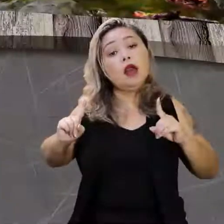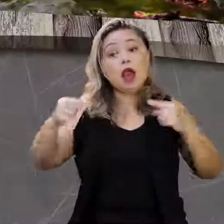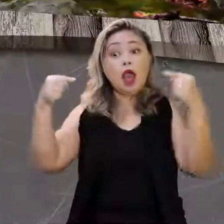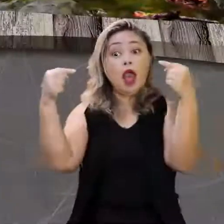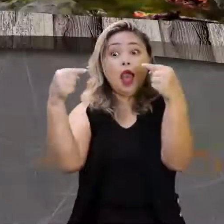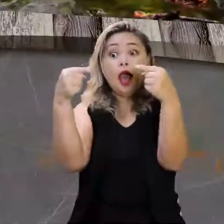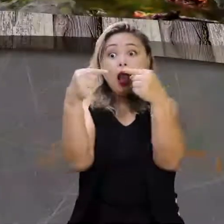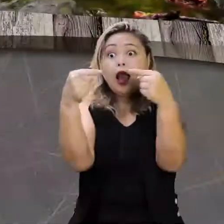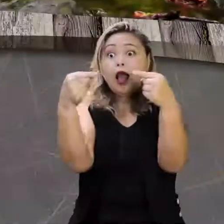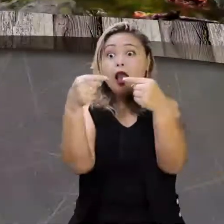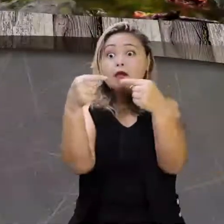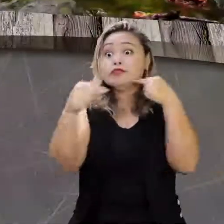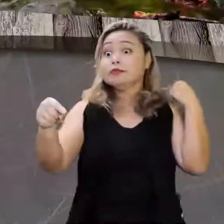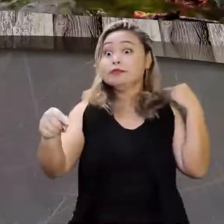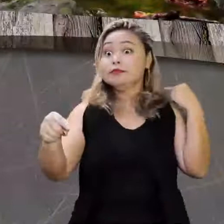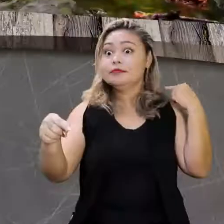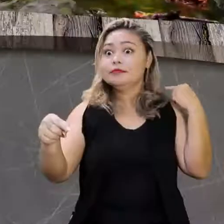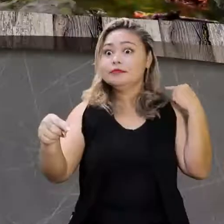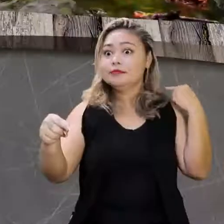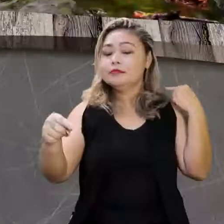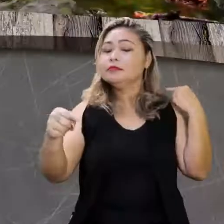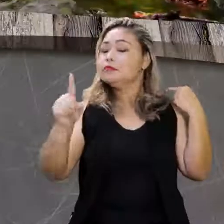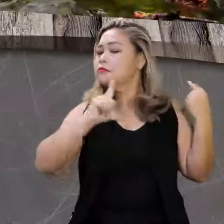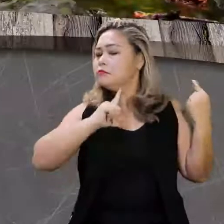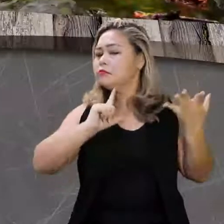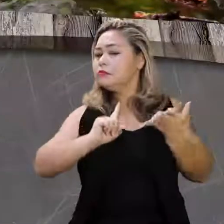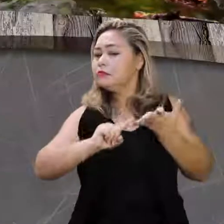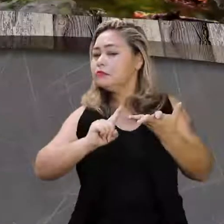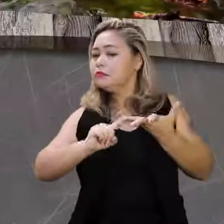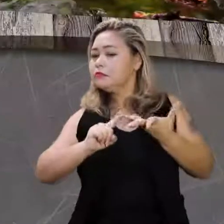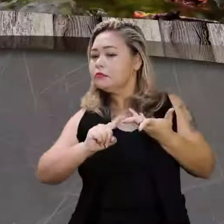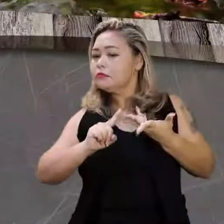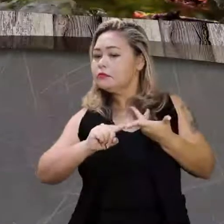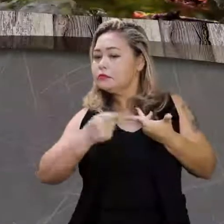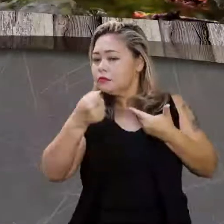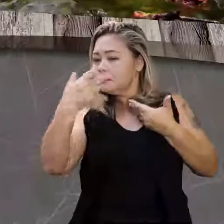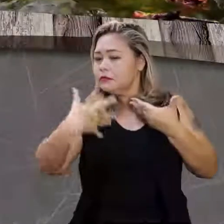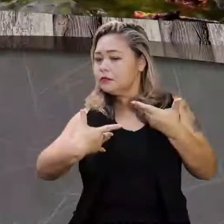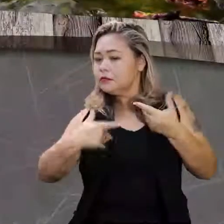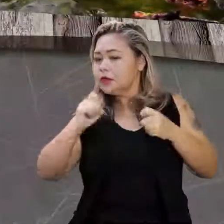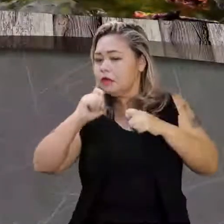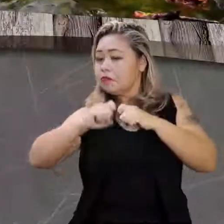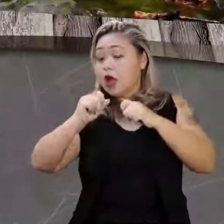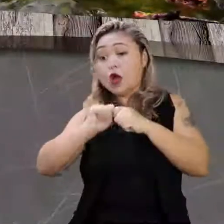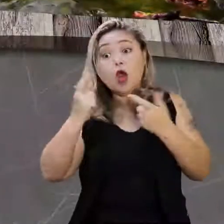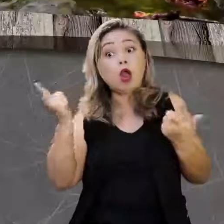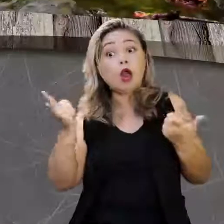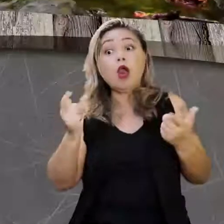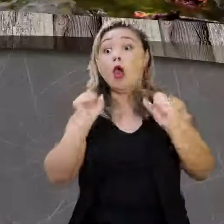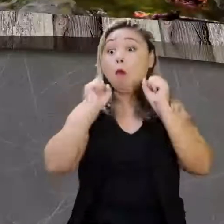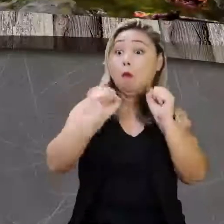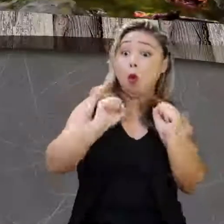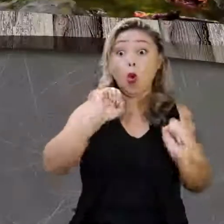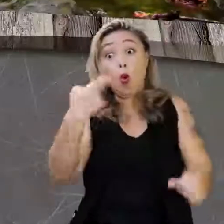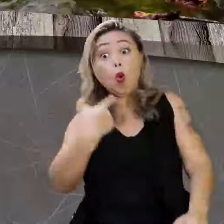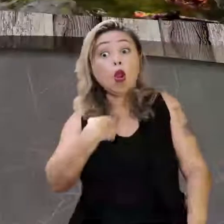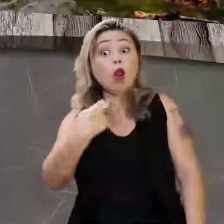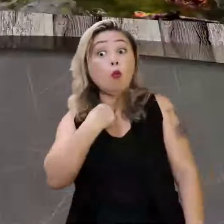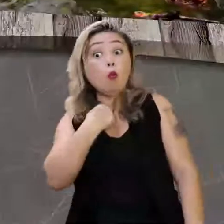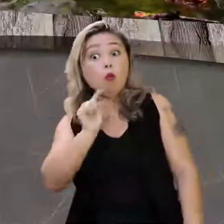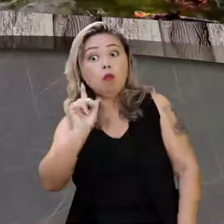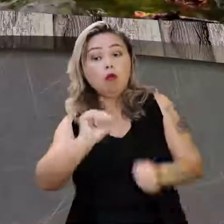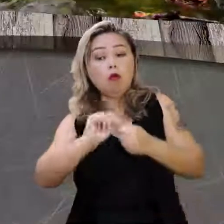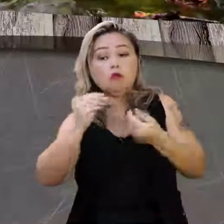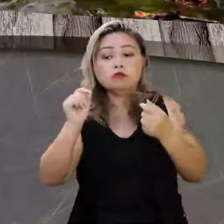incompatíveis reprodutivamente. E tem várias situações em que essa reprodução não pode ou não acontecer. Se